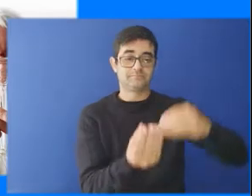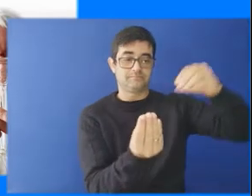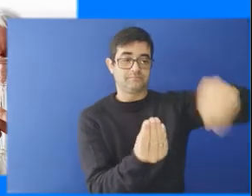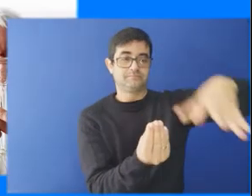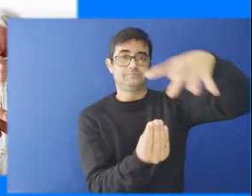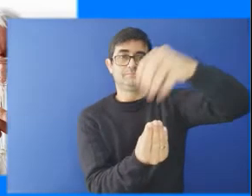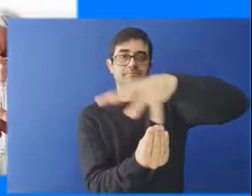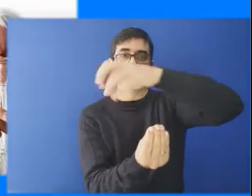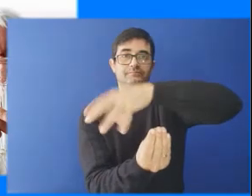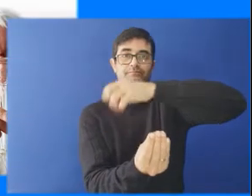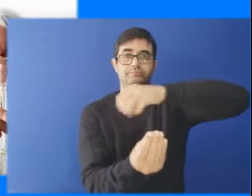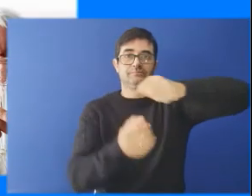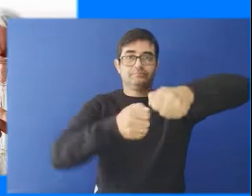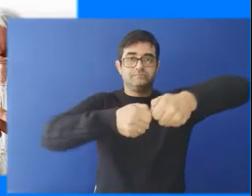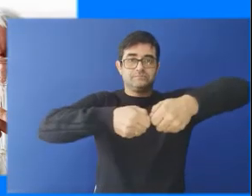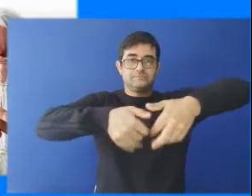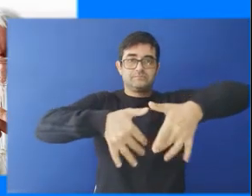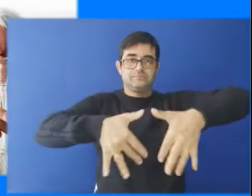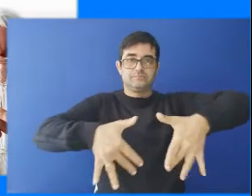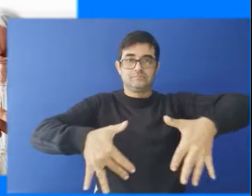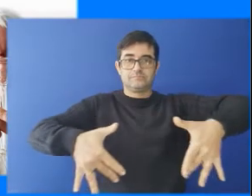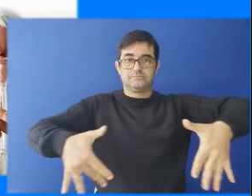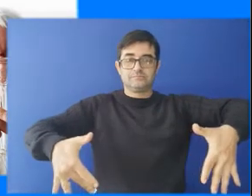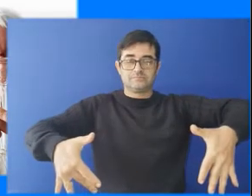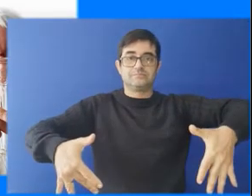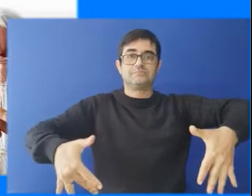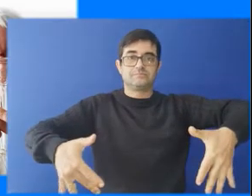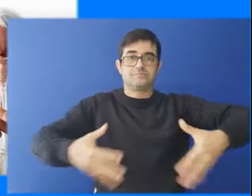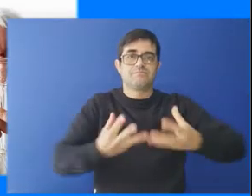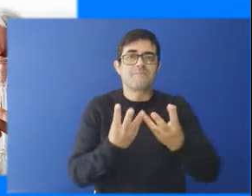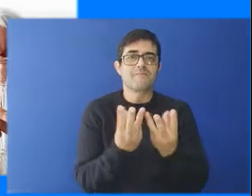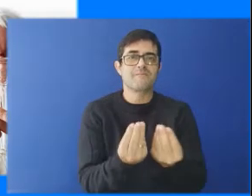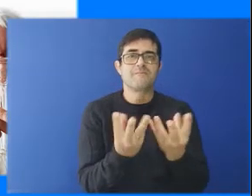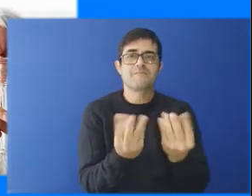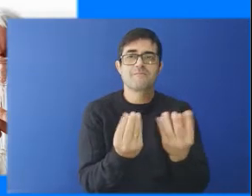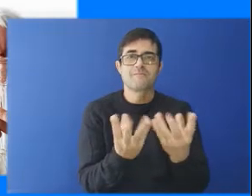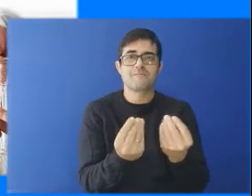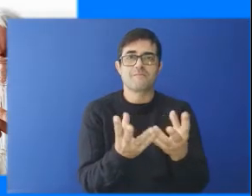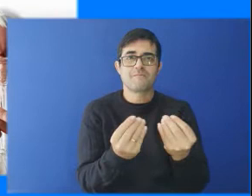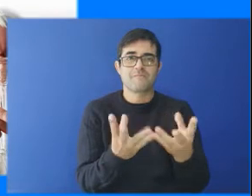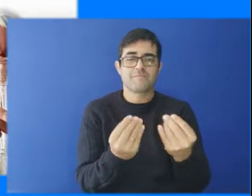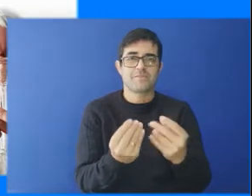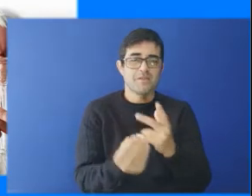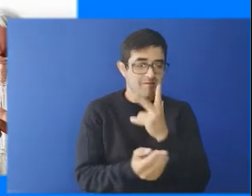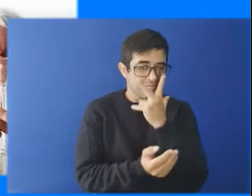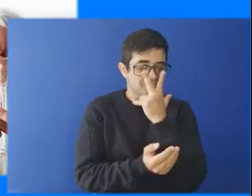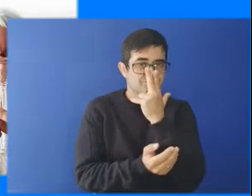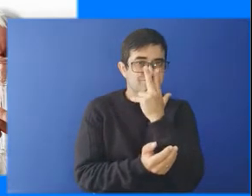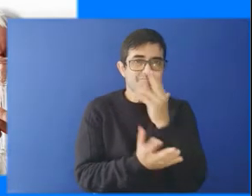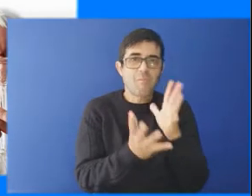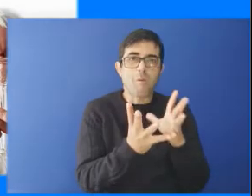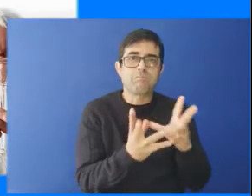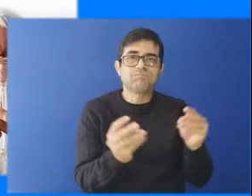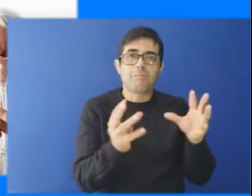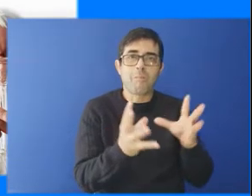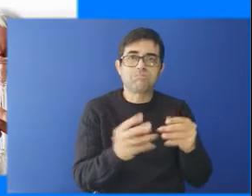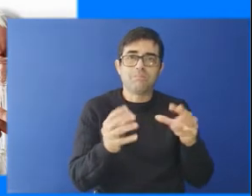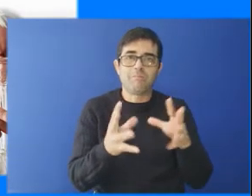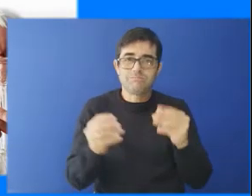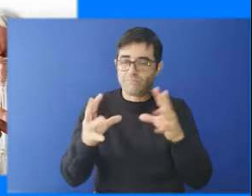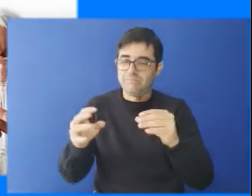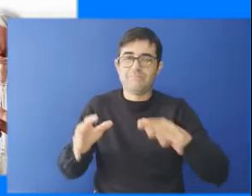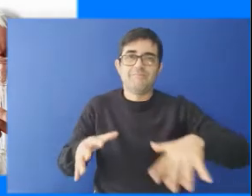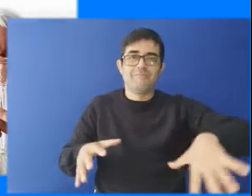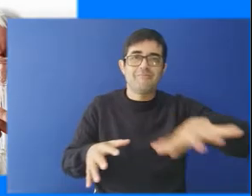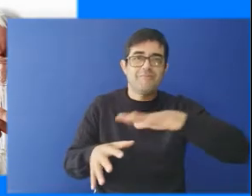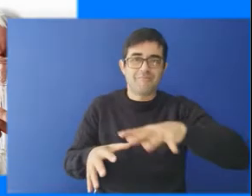que representa esses micélios que eu falava anteriormente. Quando a gente pega um solo cheio desses micélios, às vezes parece